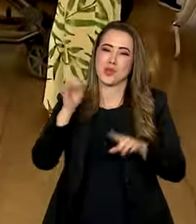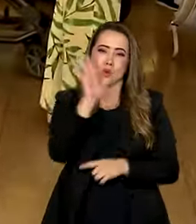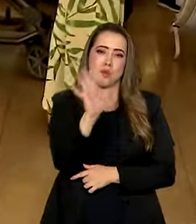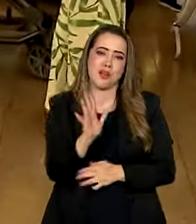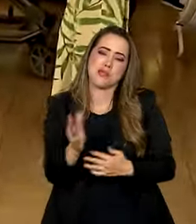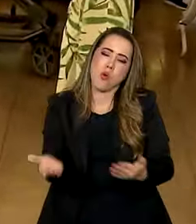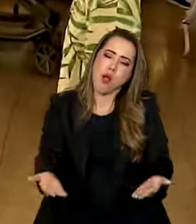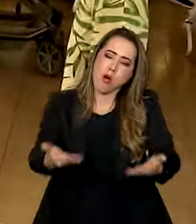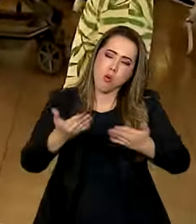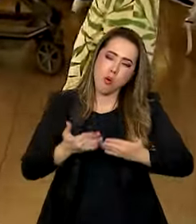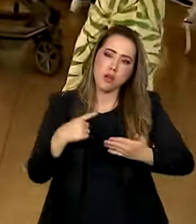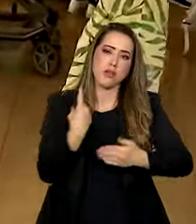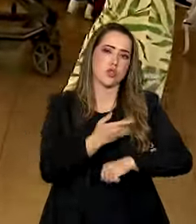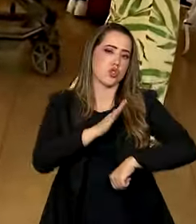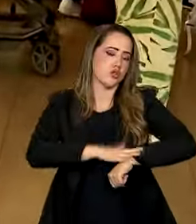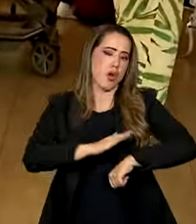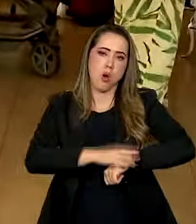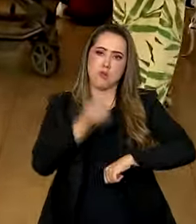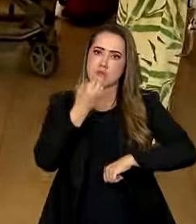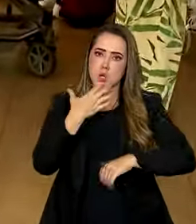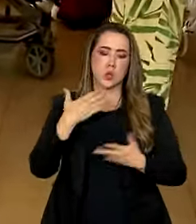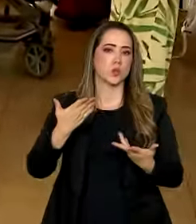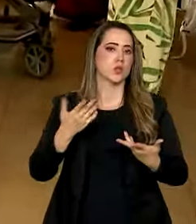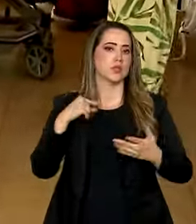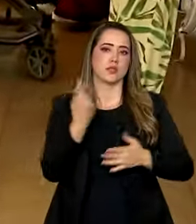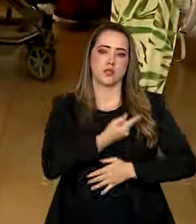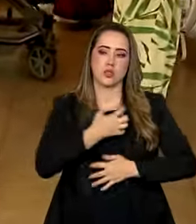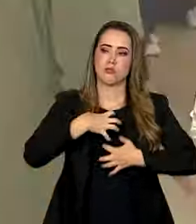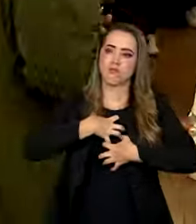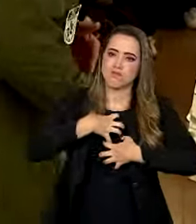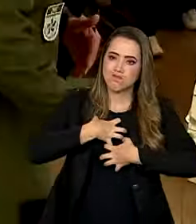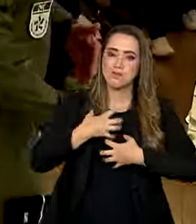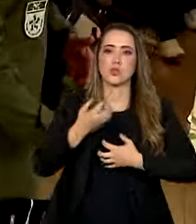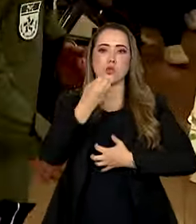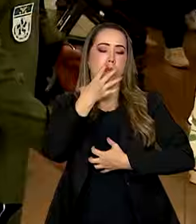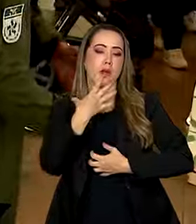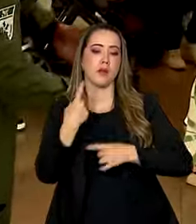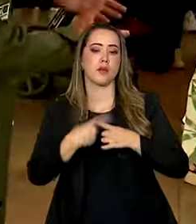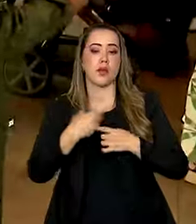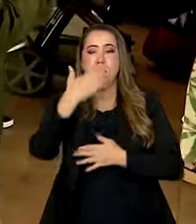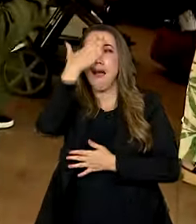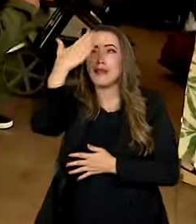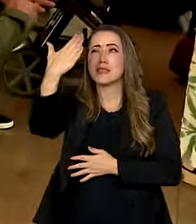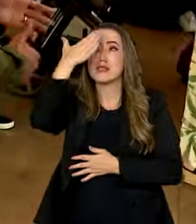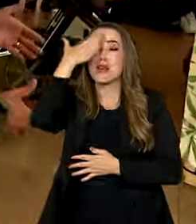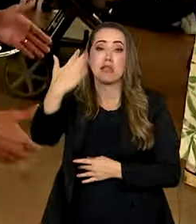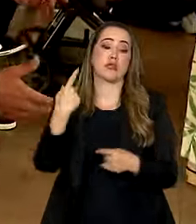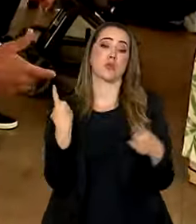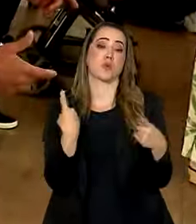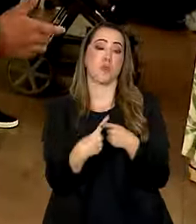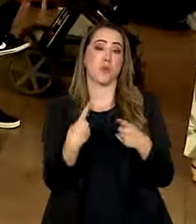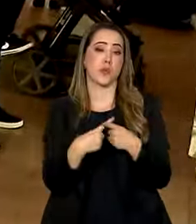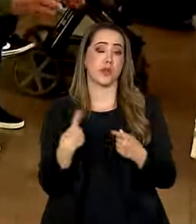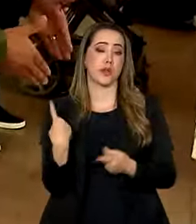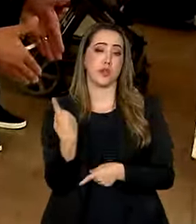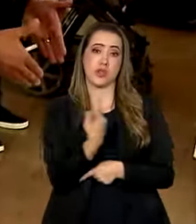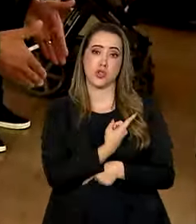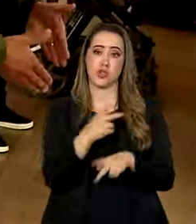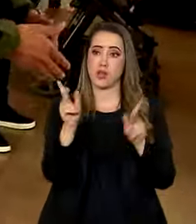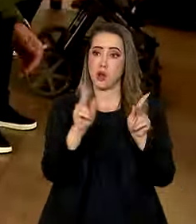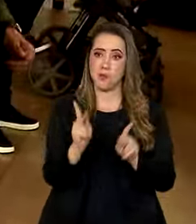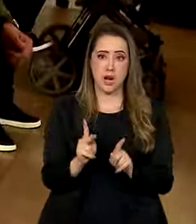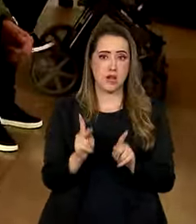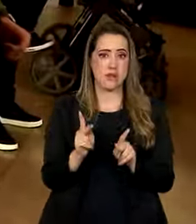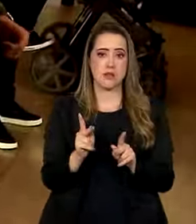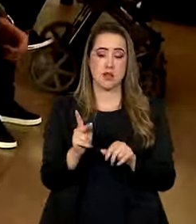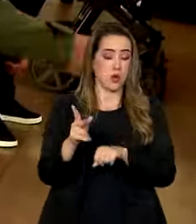forma bem direta e a gente se sentiu bem acolhido. É uma gratidão porque a gente está num país estrangeiro,